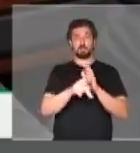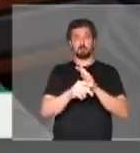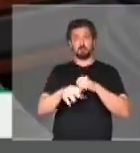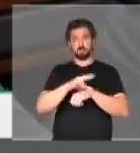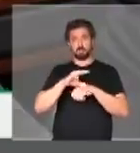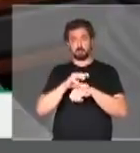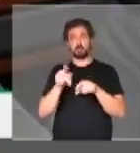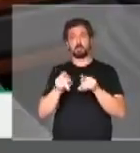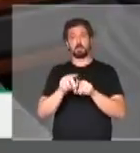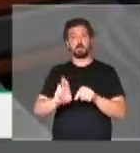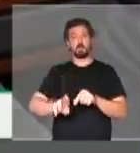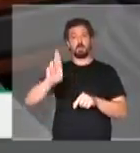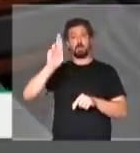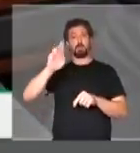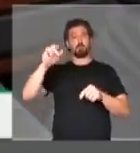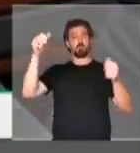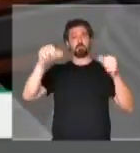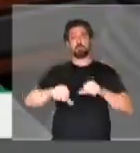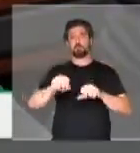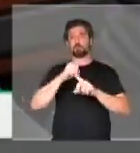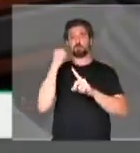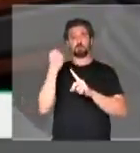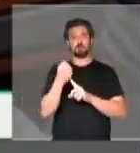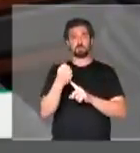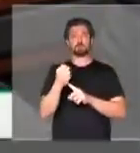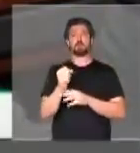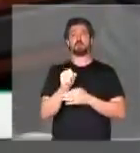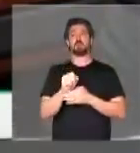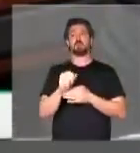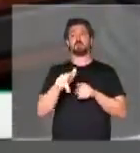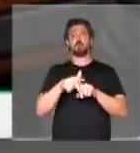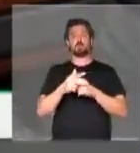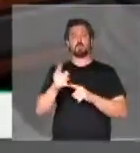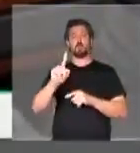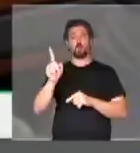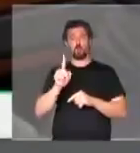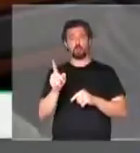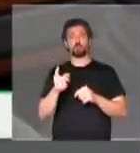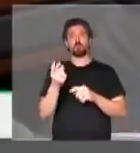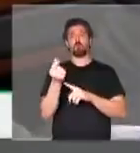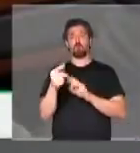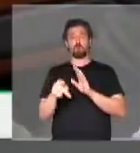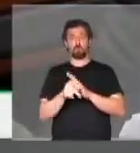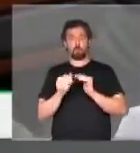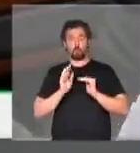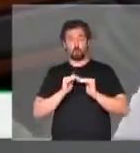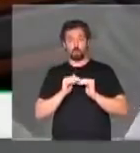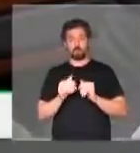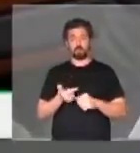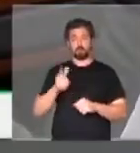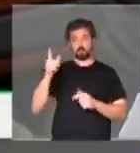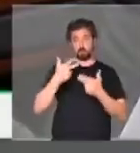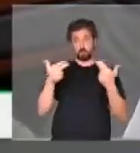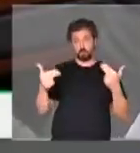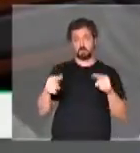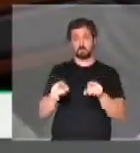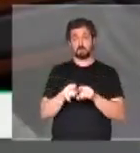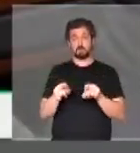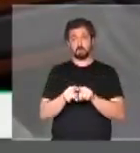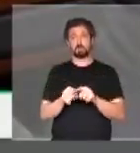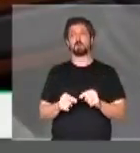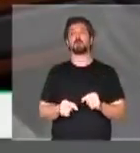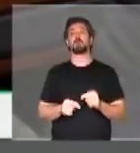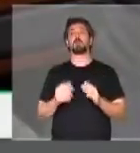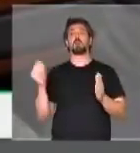Constituição, além de representar um retrocesso social ao não corrigir o valor dos benefícios pelo mínimo. Outra